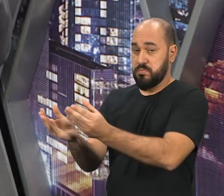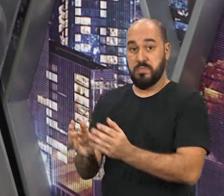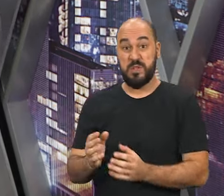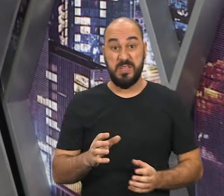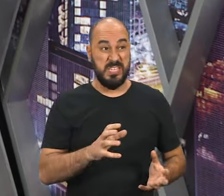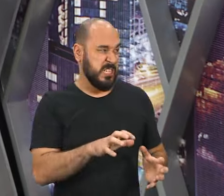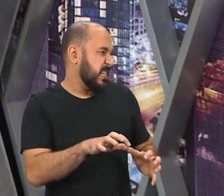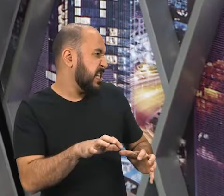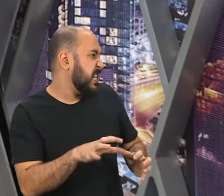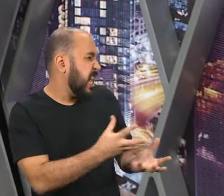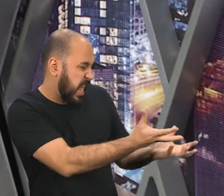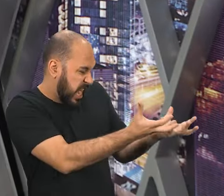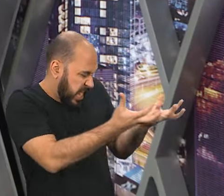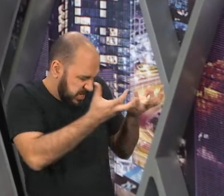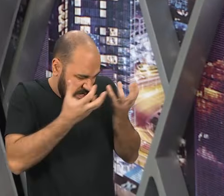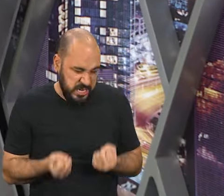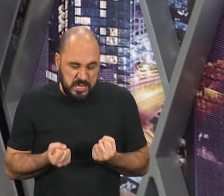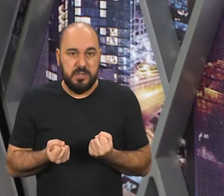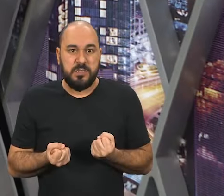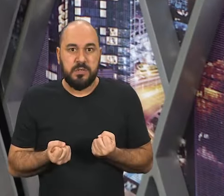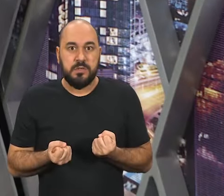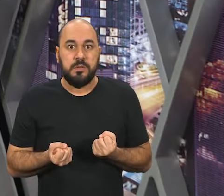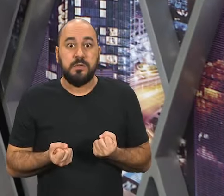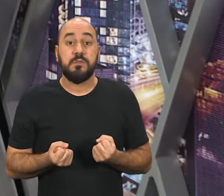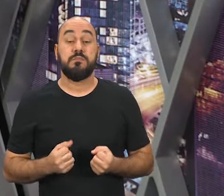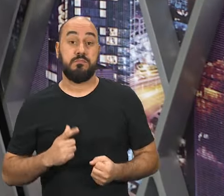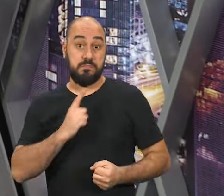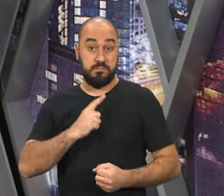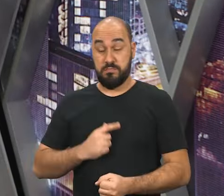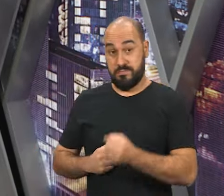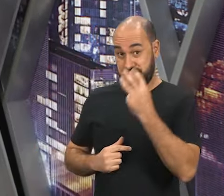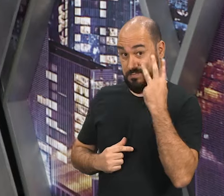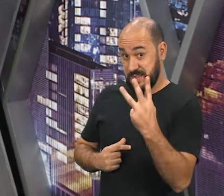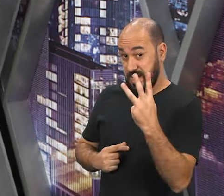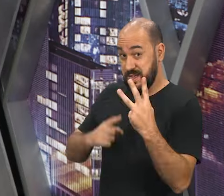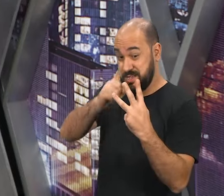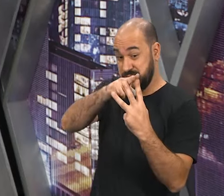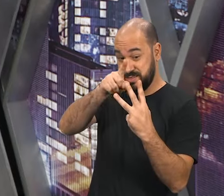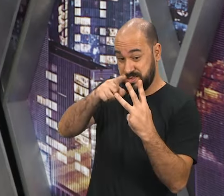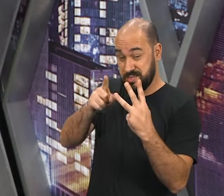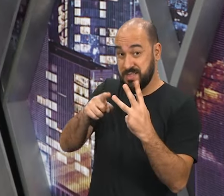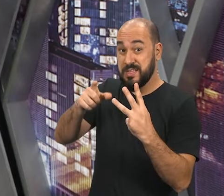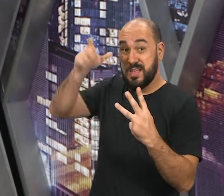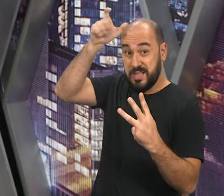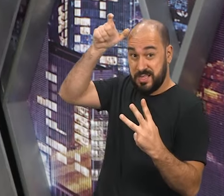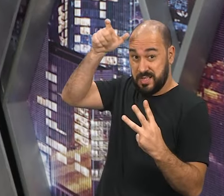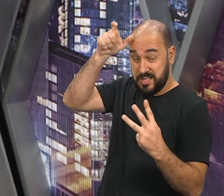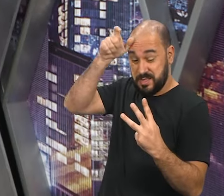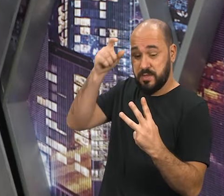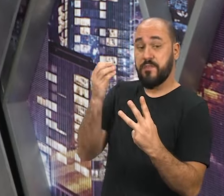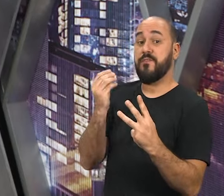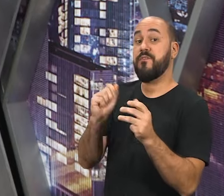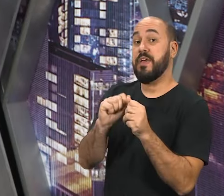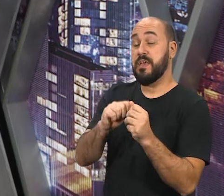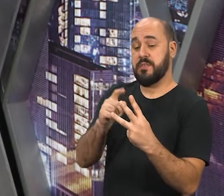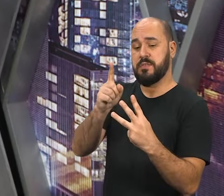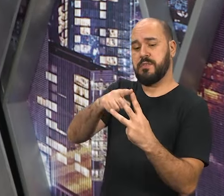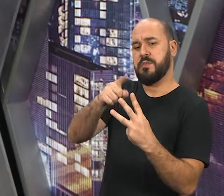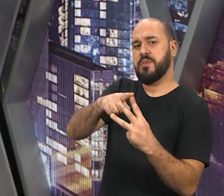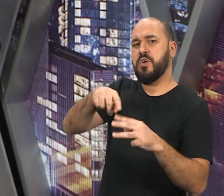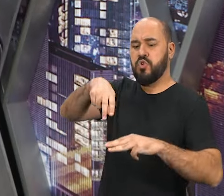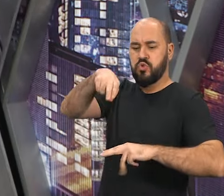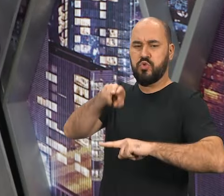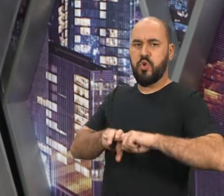símbolo de Satanás. Então diz assim, Satanás deu à besta 3 presentes. Deu o seu poder, o seu trono